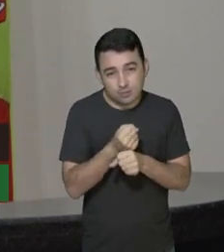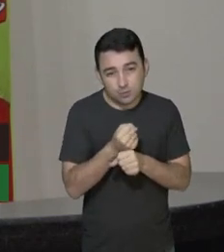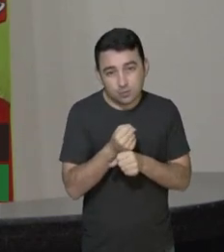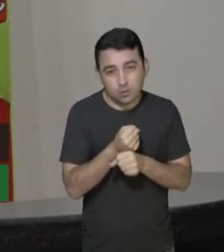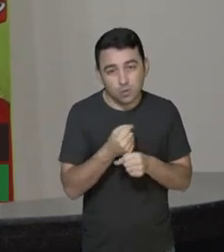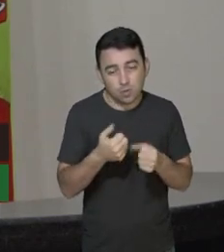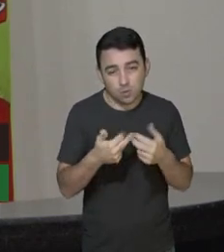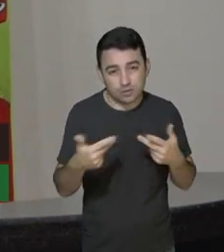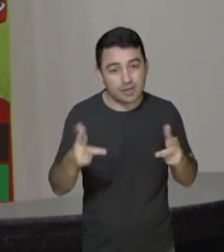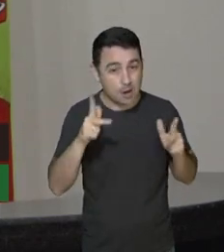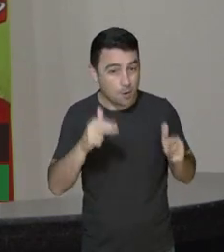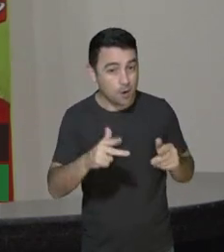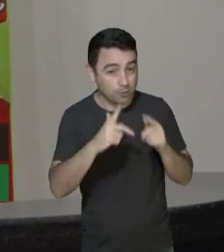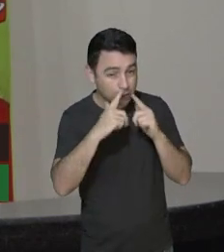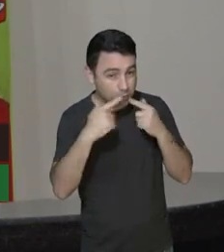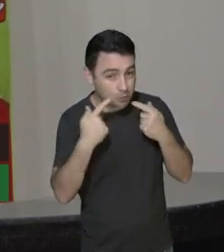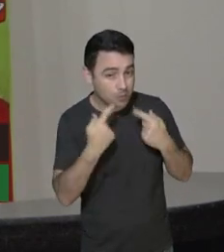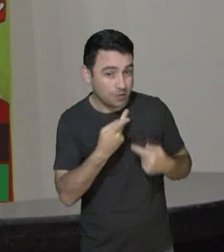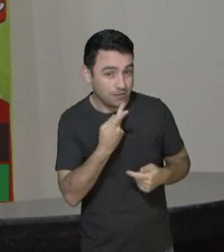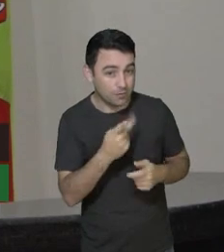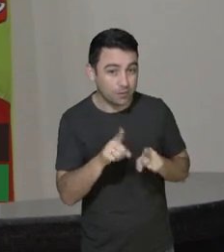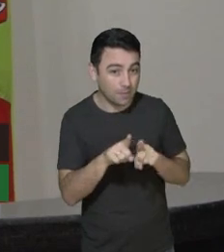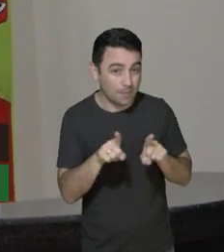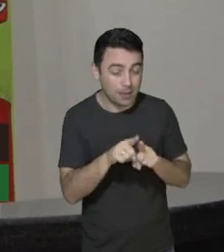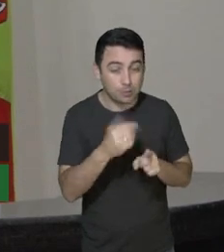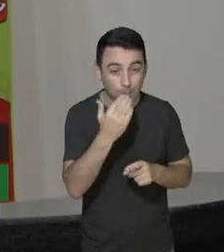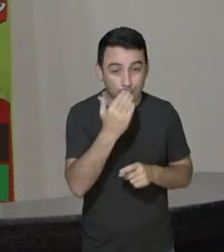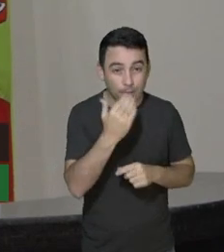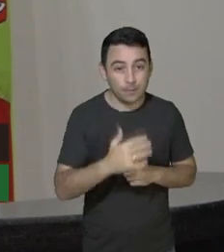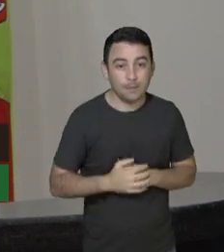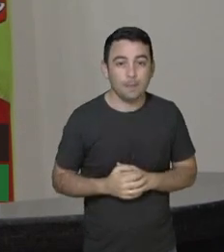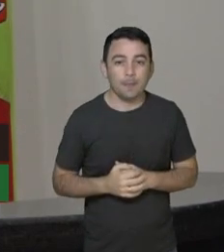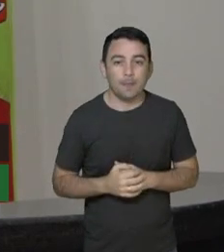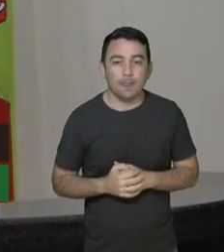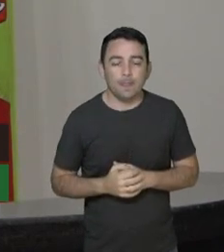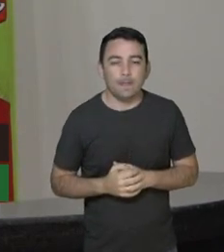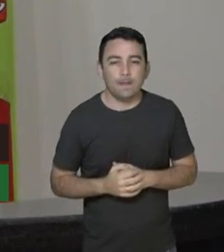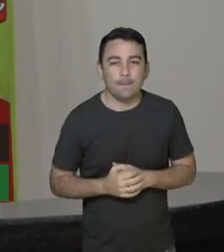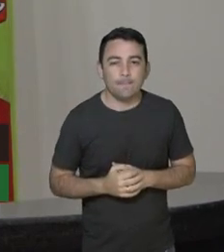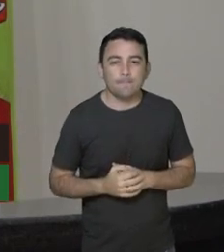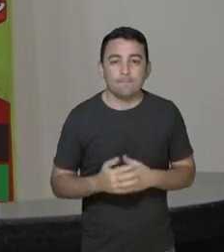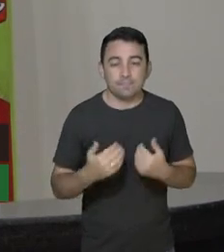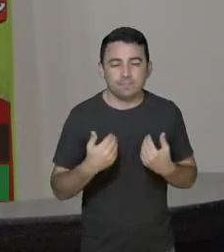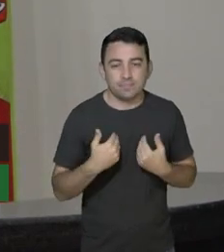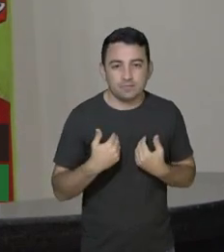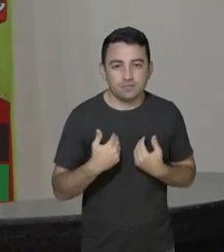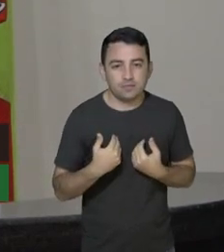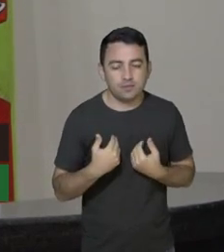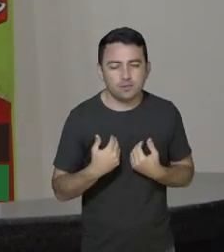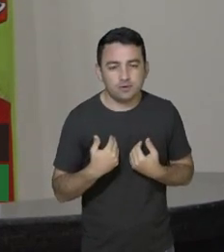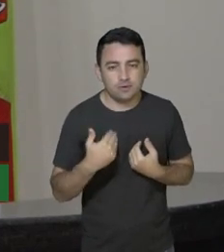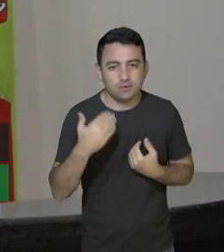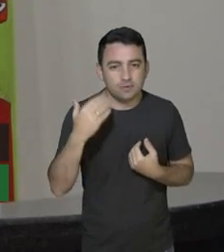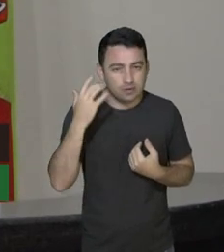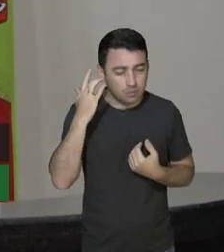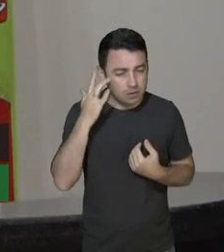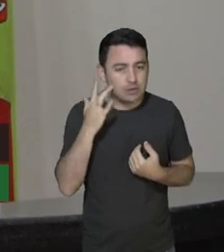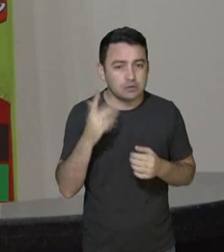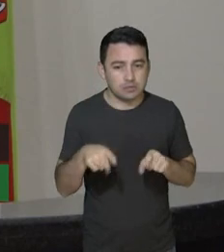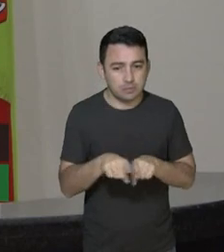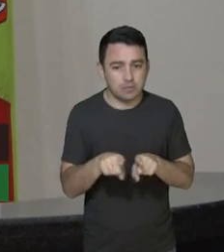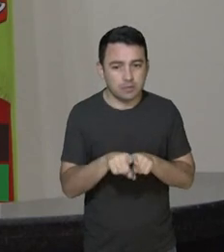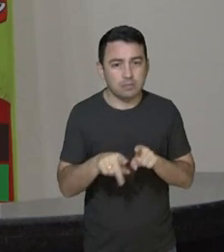disse o deputado Titon e o deputado Sopelsa. Eu acho que eu também faço parte